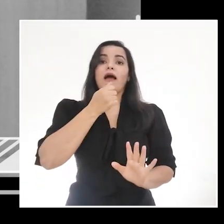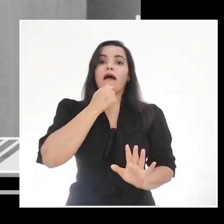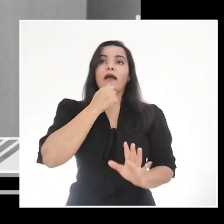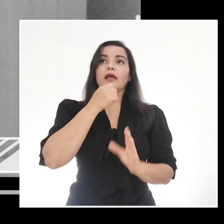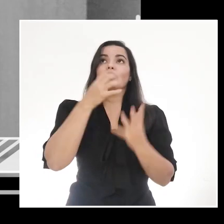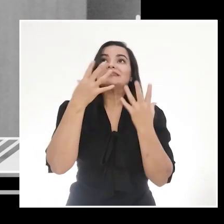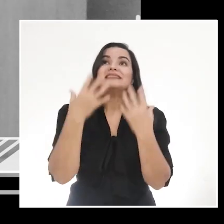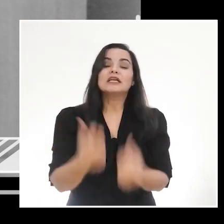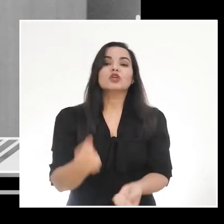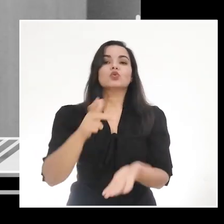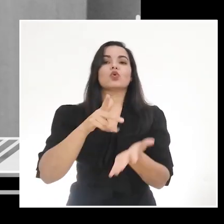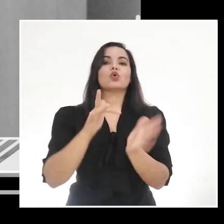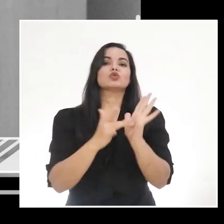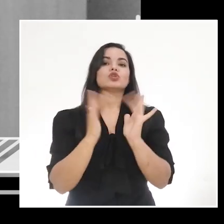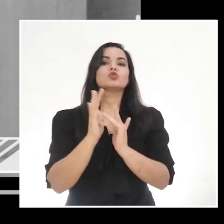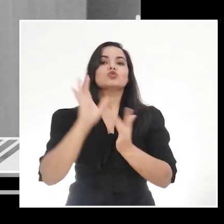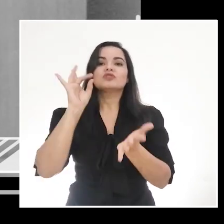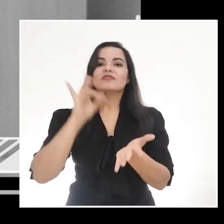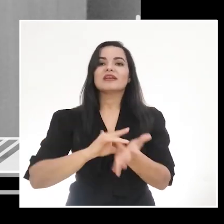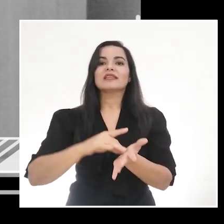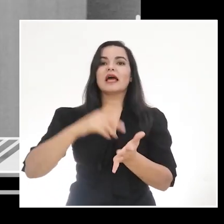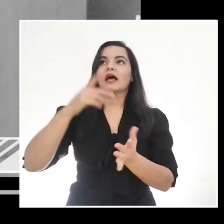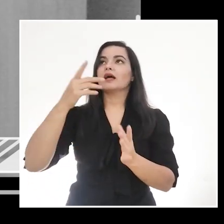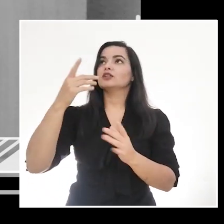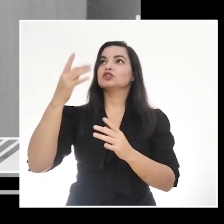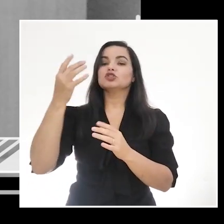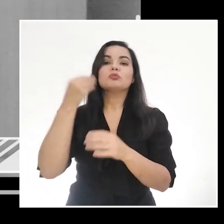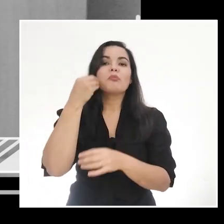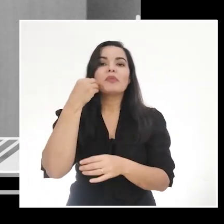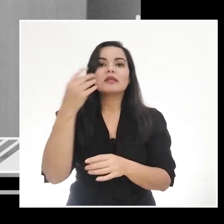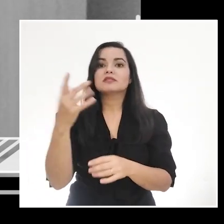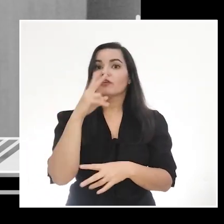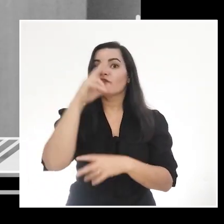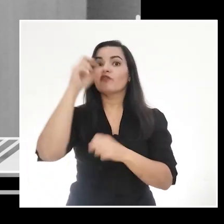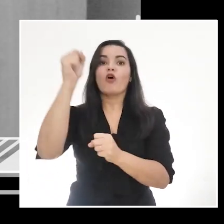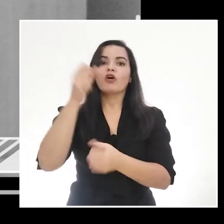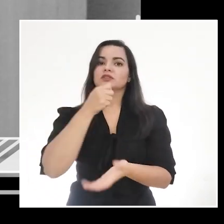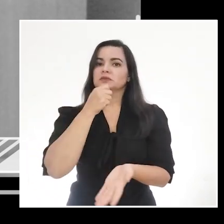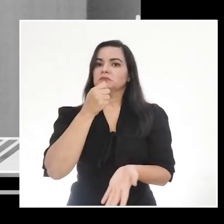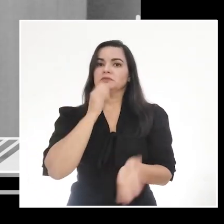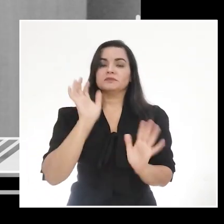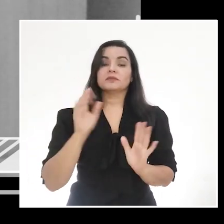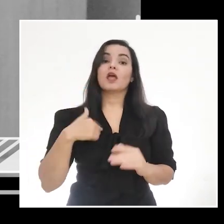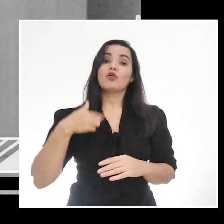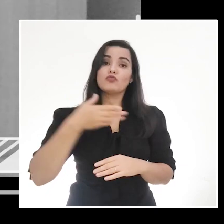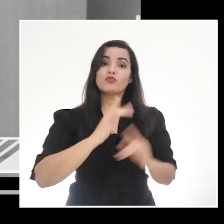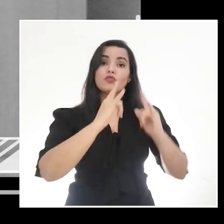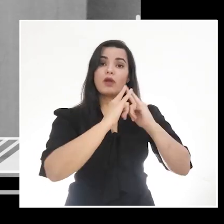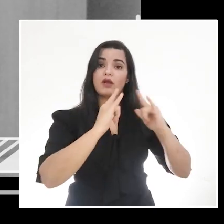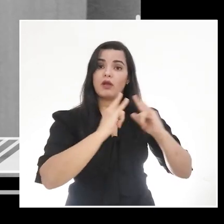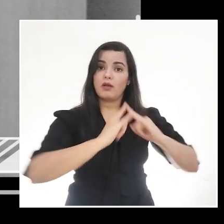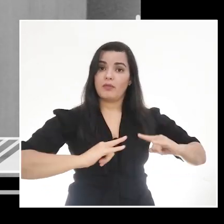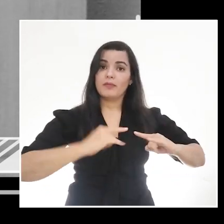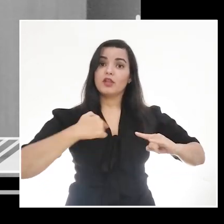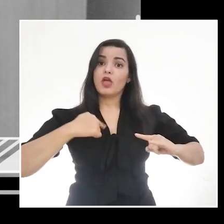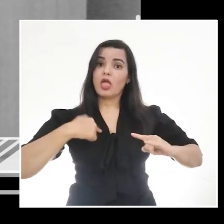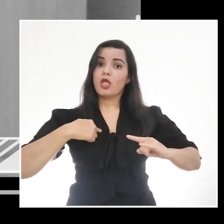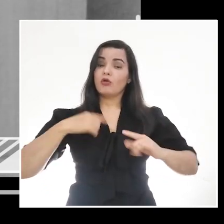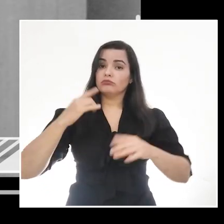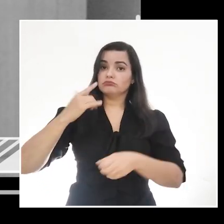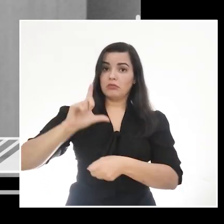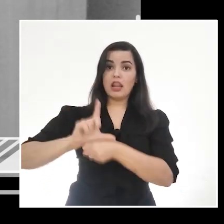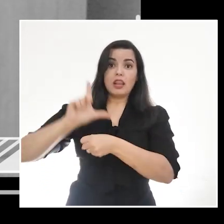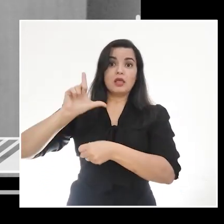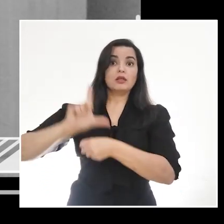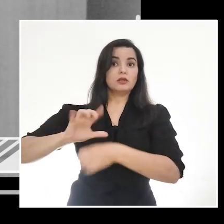igreja aos 16 anos de idade, mas não era convertido, não tinha tido uma experiência pessoal com Jesus. E